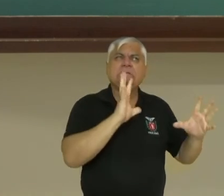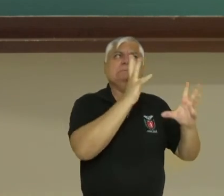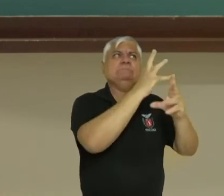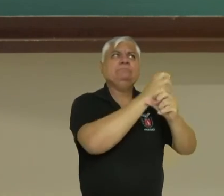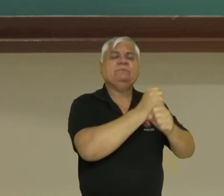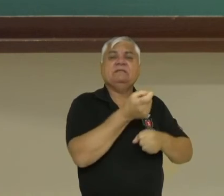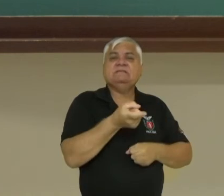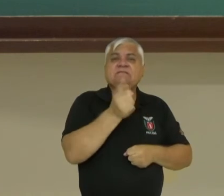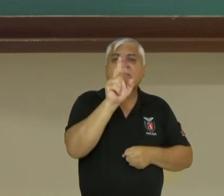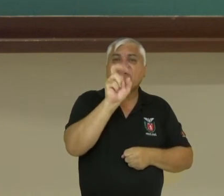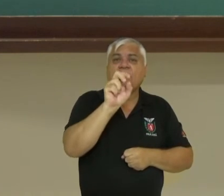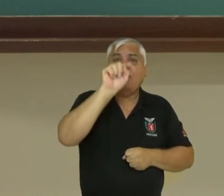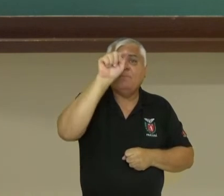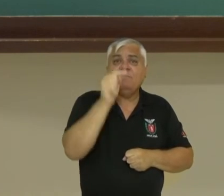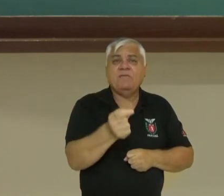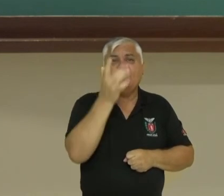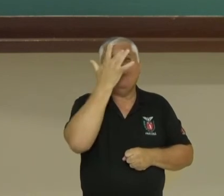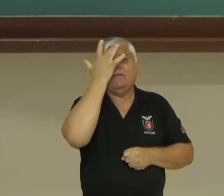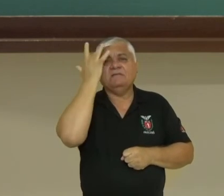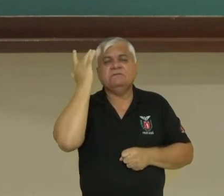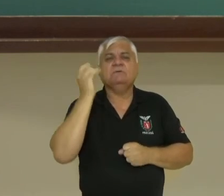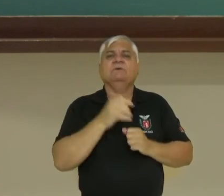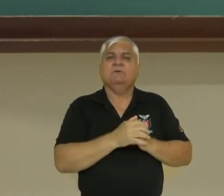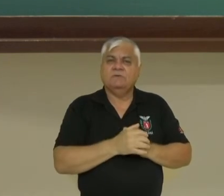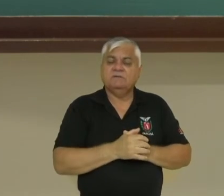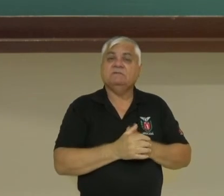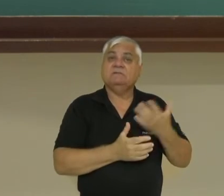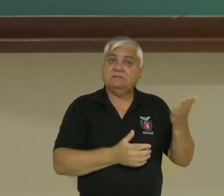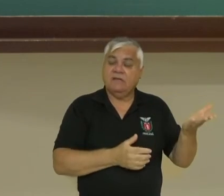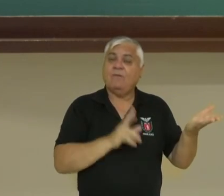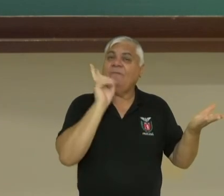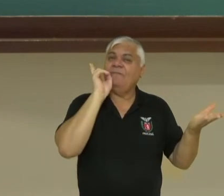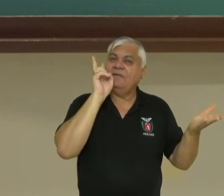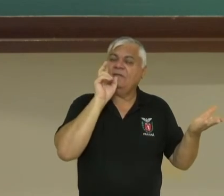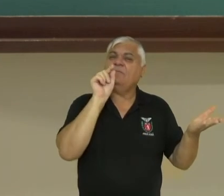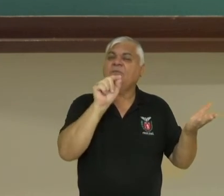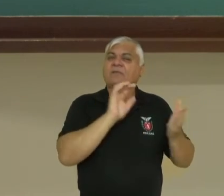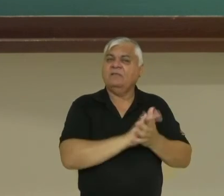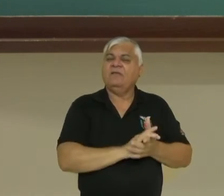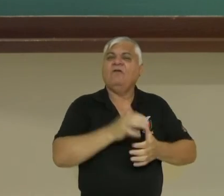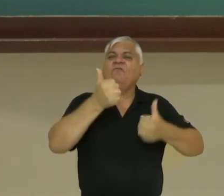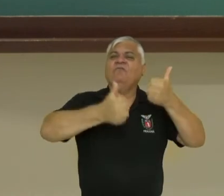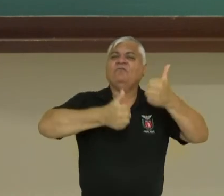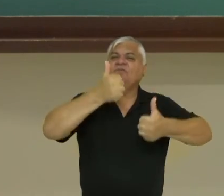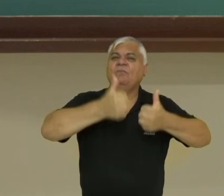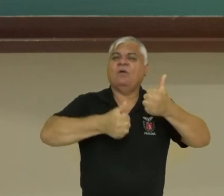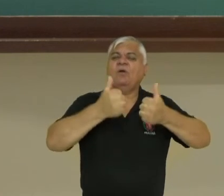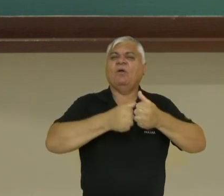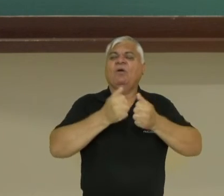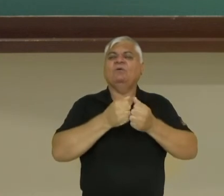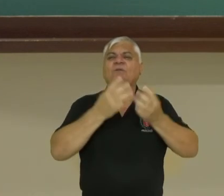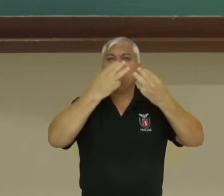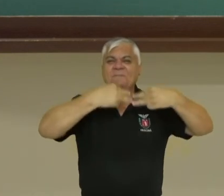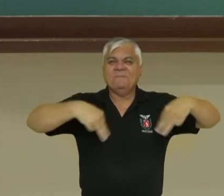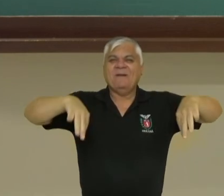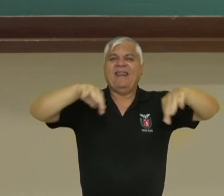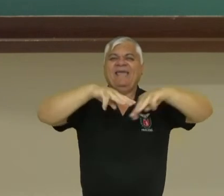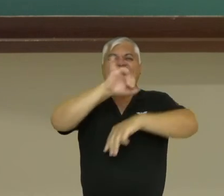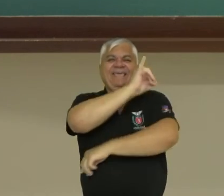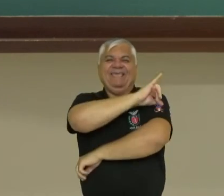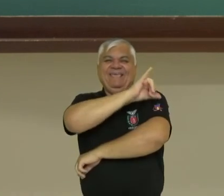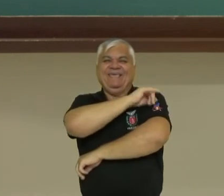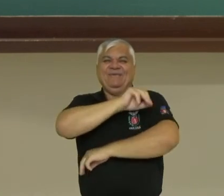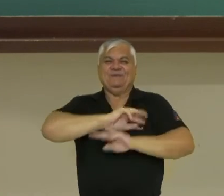para 150 mil pessoas, né? Então lembra aí a questão de um estádio de futebol ali do Maracanã, né? Que é essa